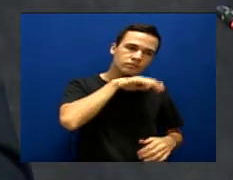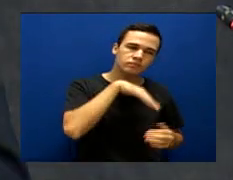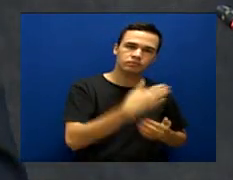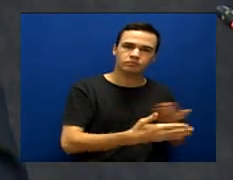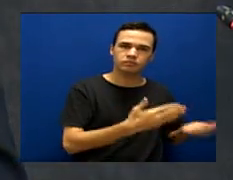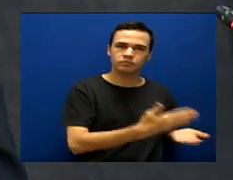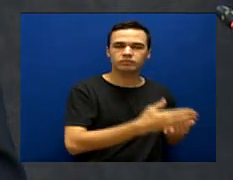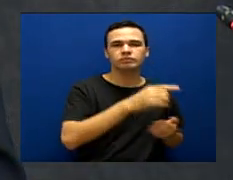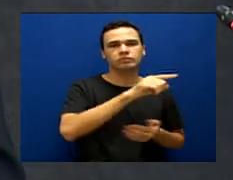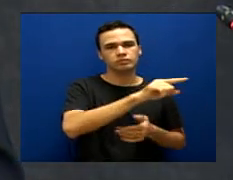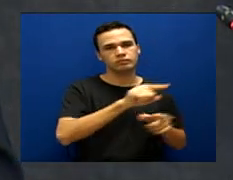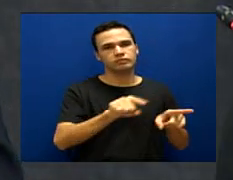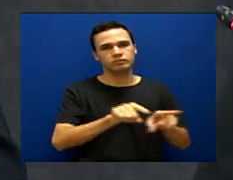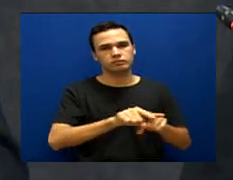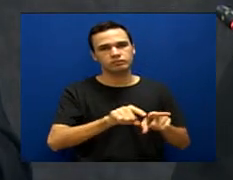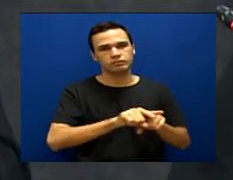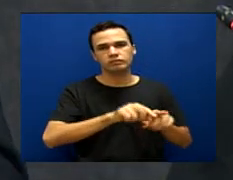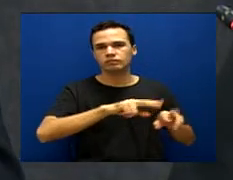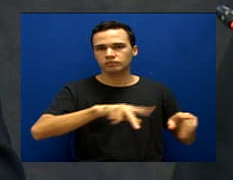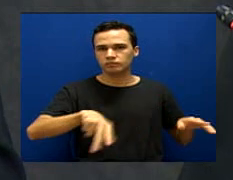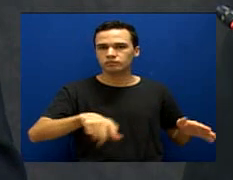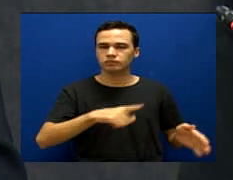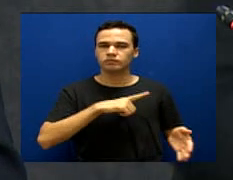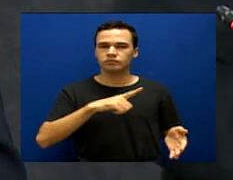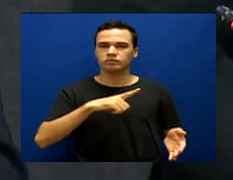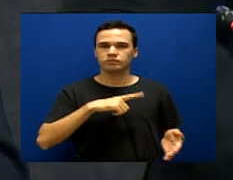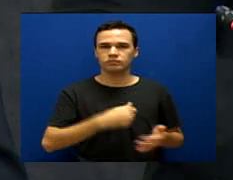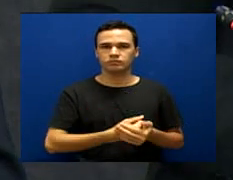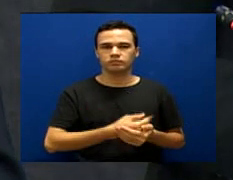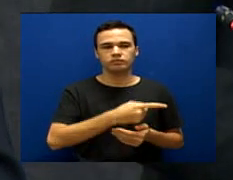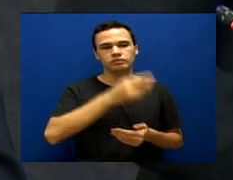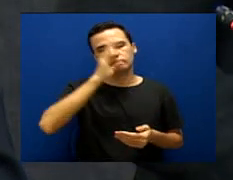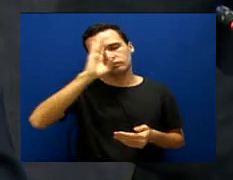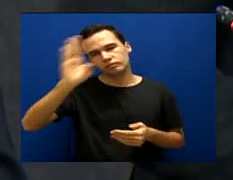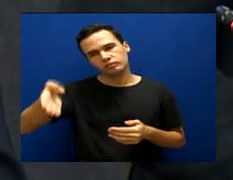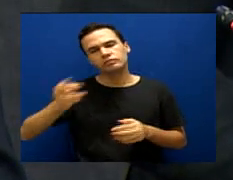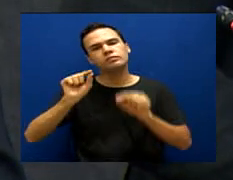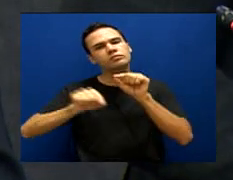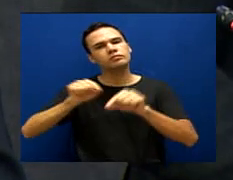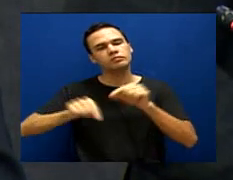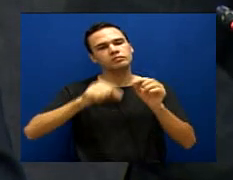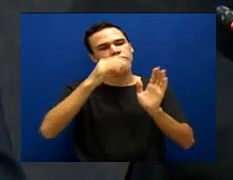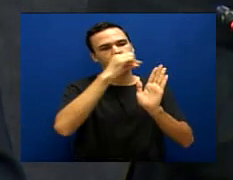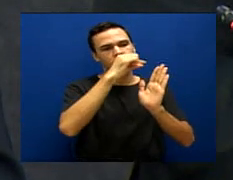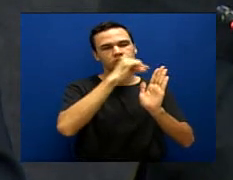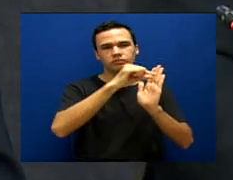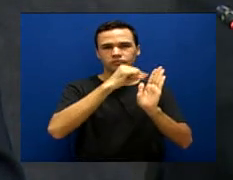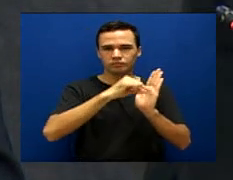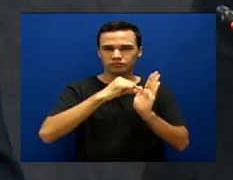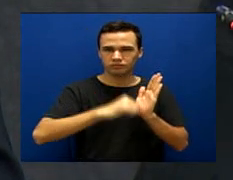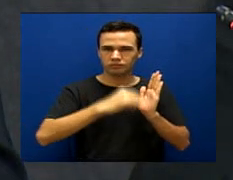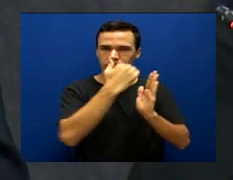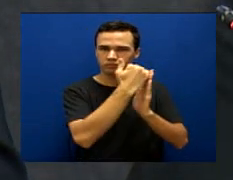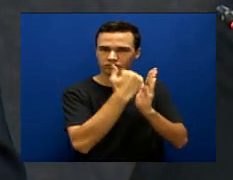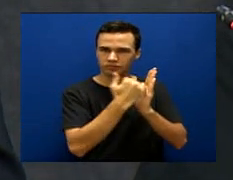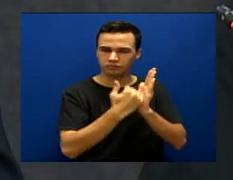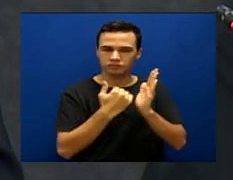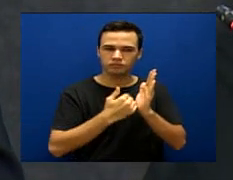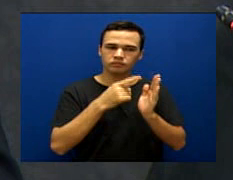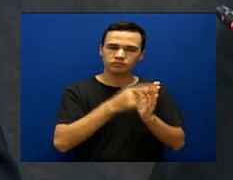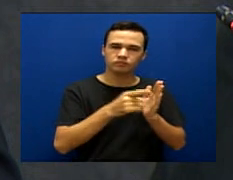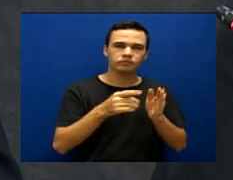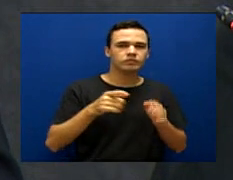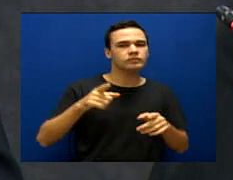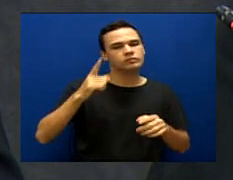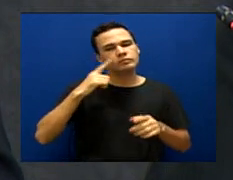Elencar essas prioridades coletadas, colocando numa ordem de ações efetivas a curto, médio